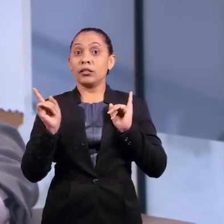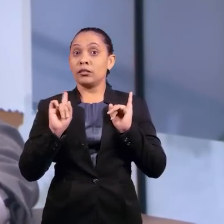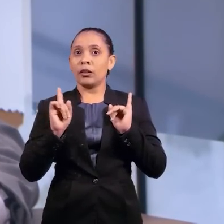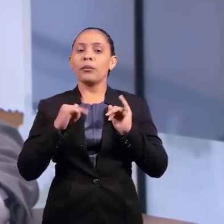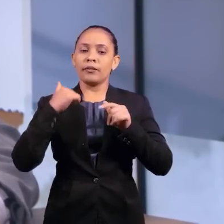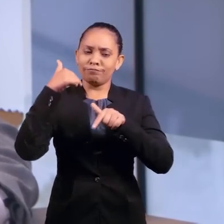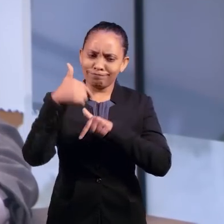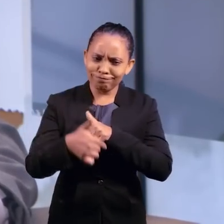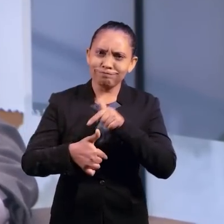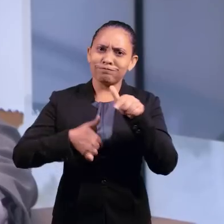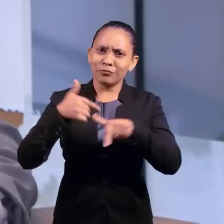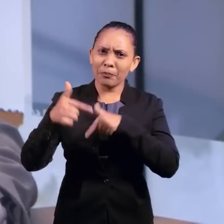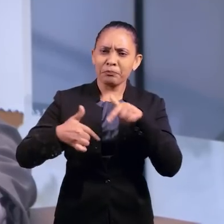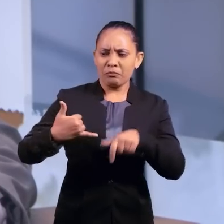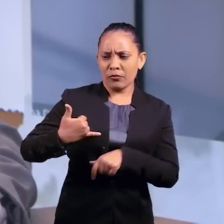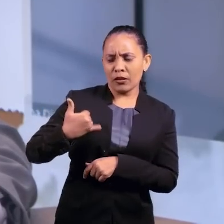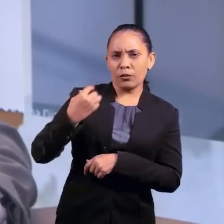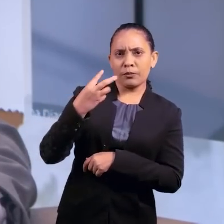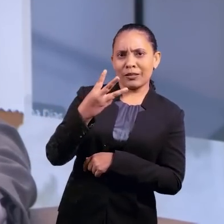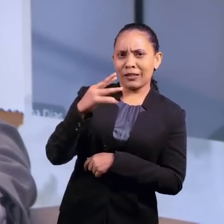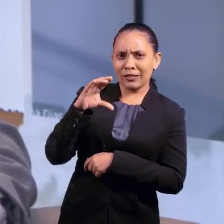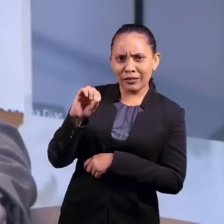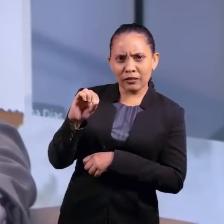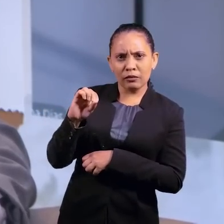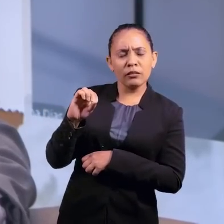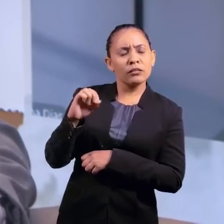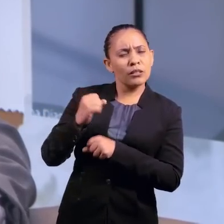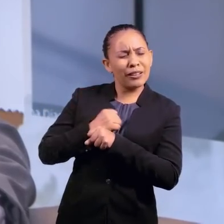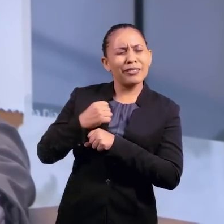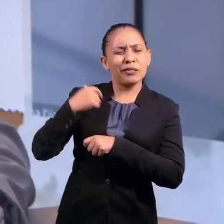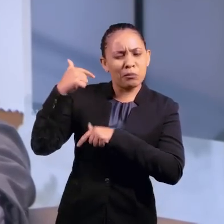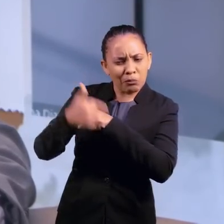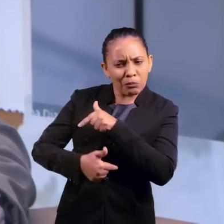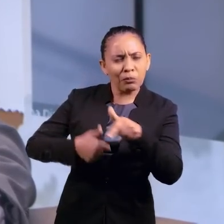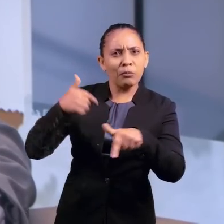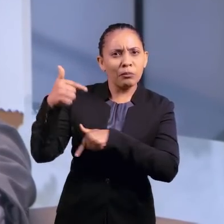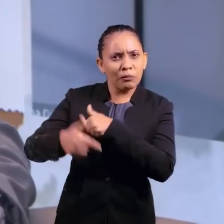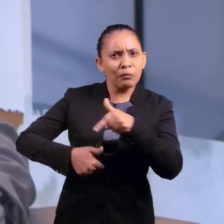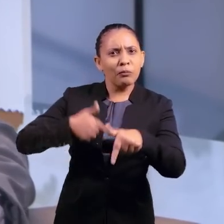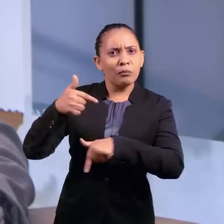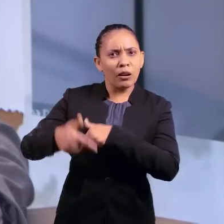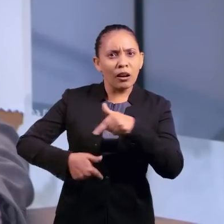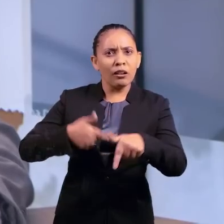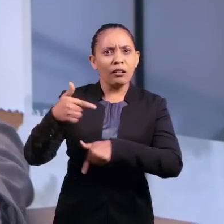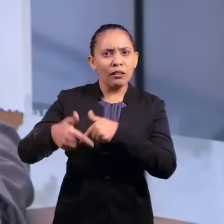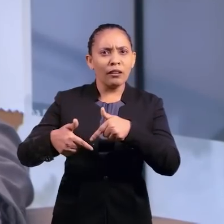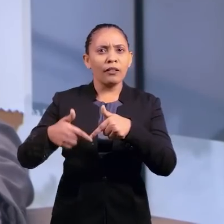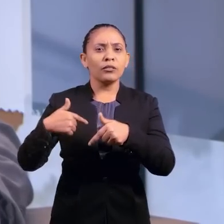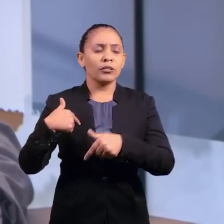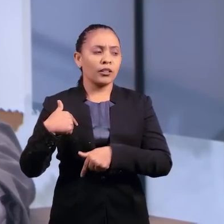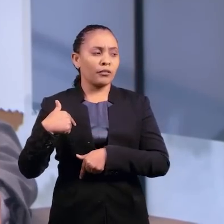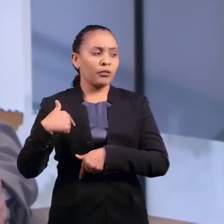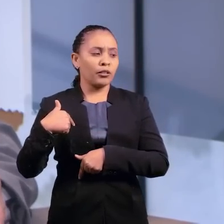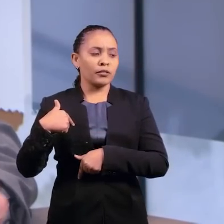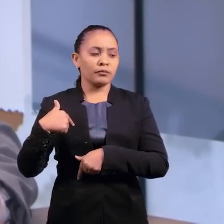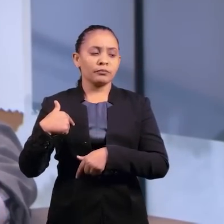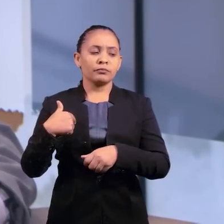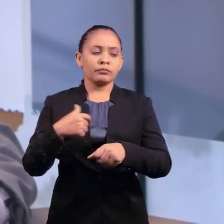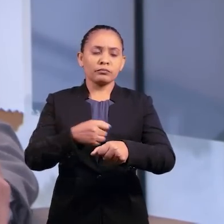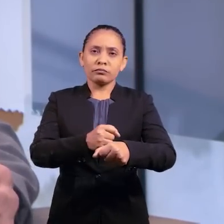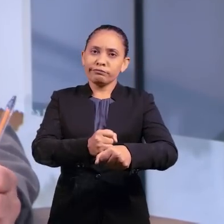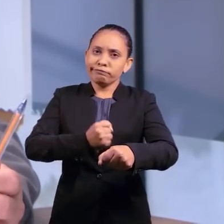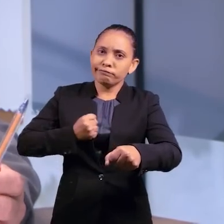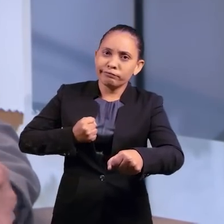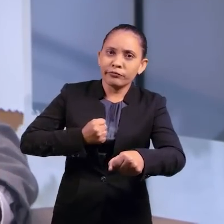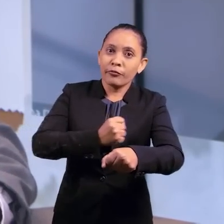trabalhador. Até os 30 anos de idade, ele trabalhou como carpinteiro. O serviço de carpinteiro na época do Senhor Jesus não